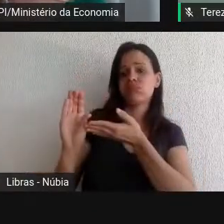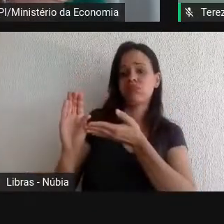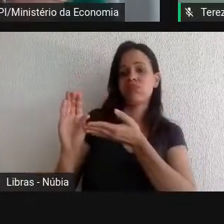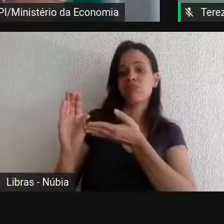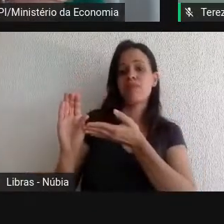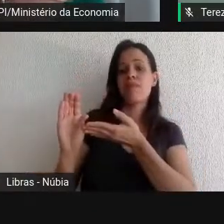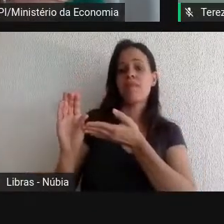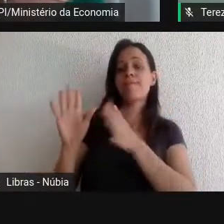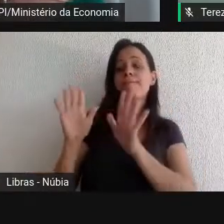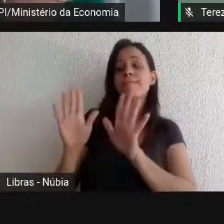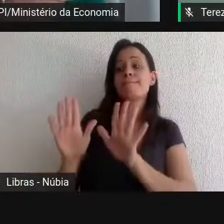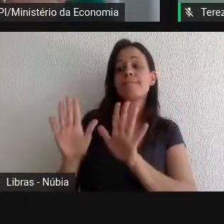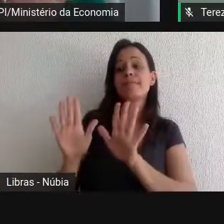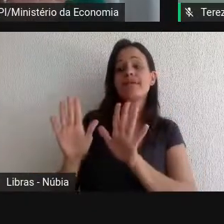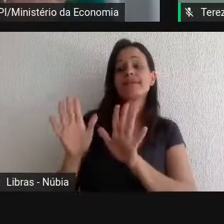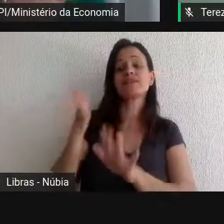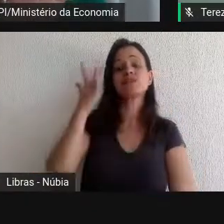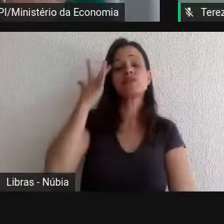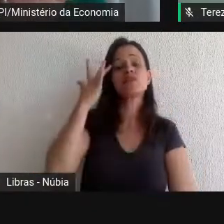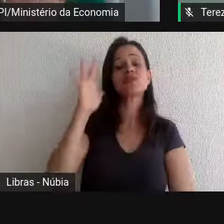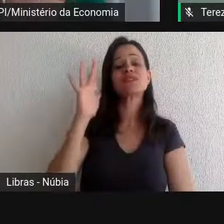nós não temos muito como